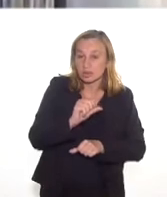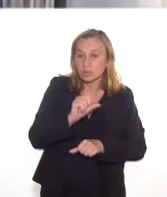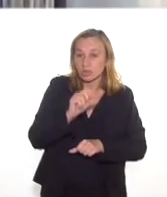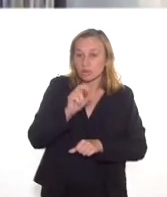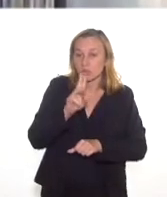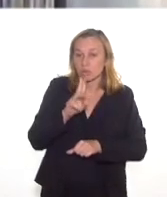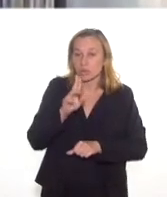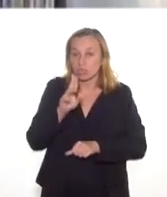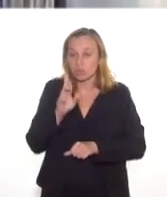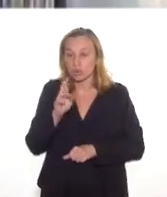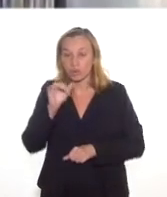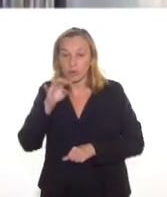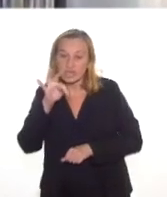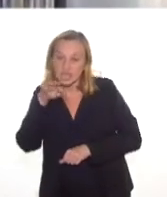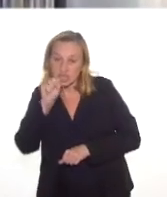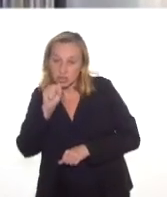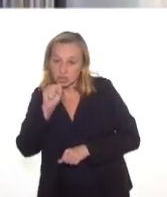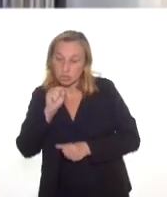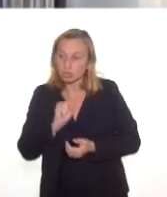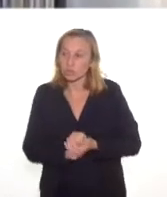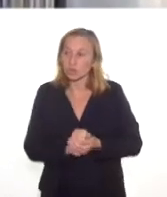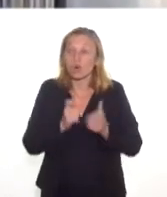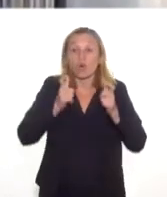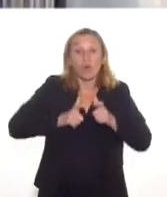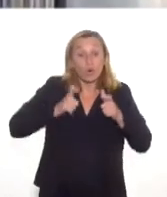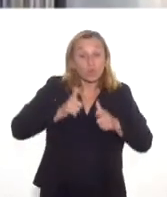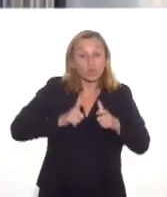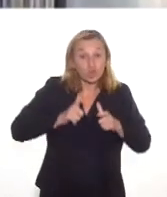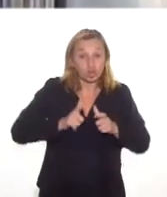de parâmetros urbanísticos onde